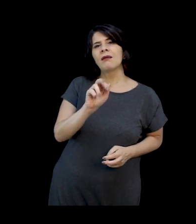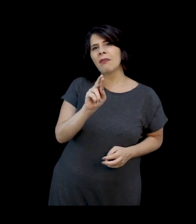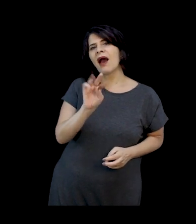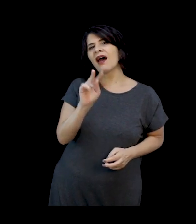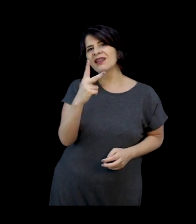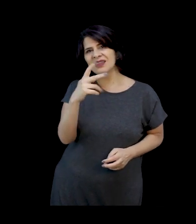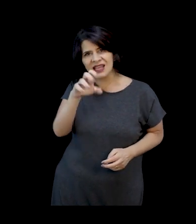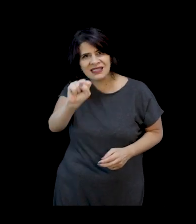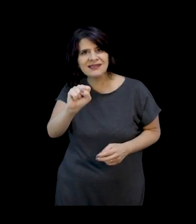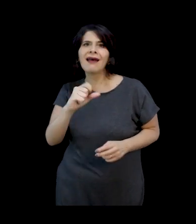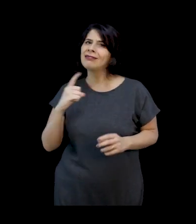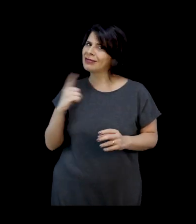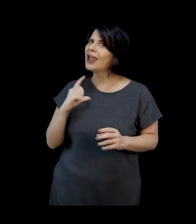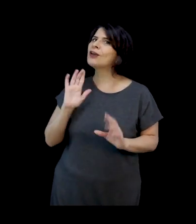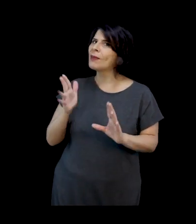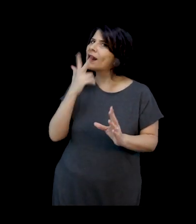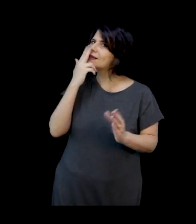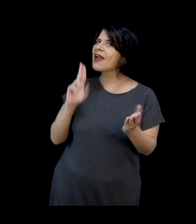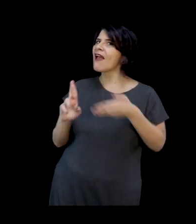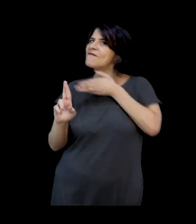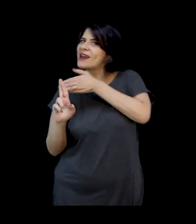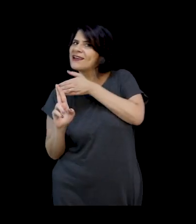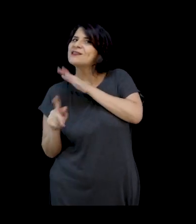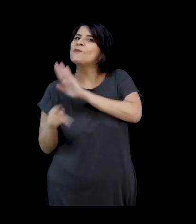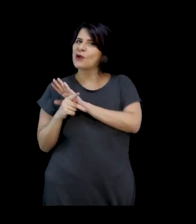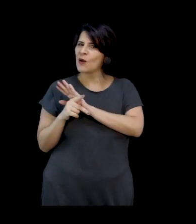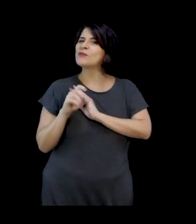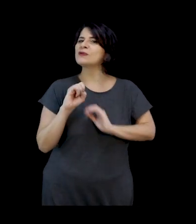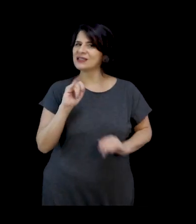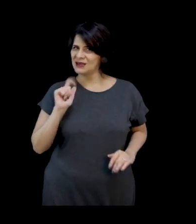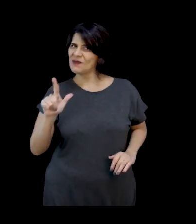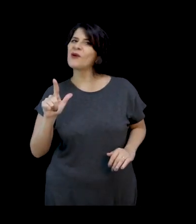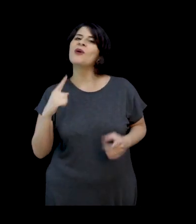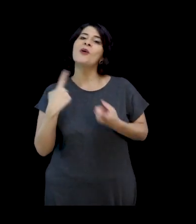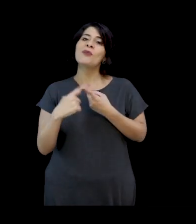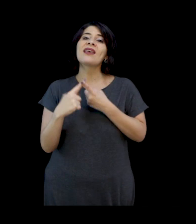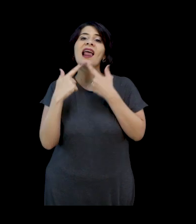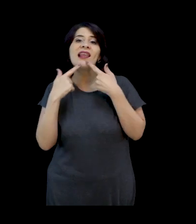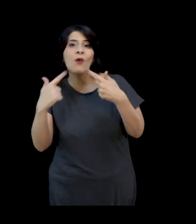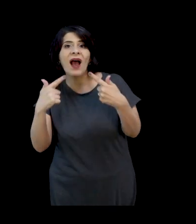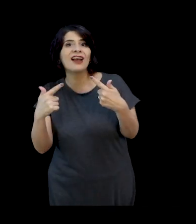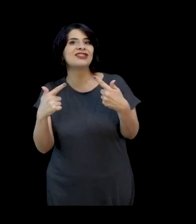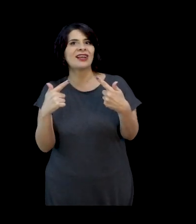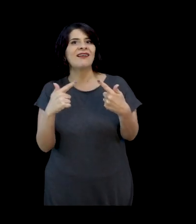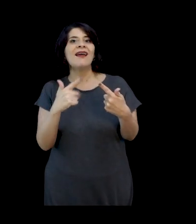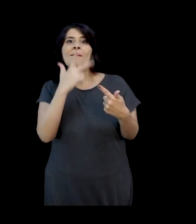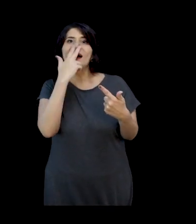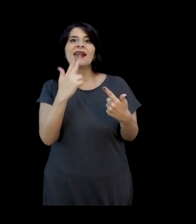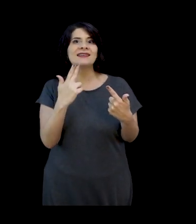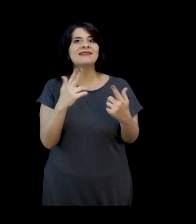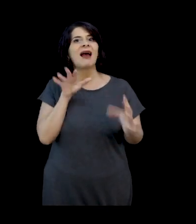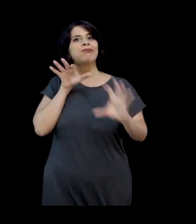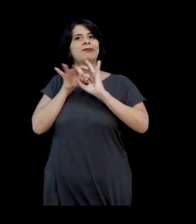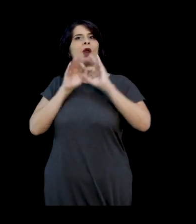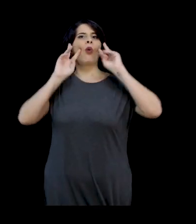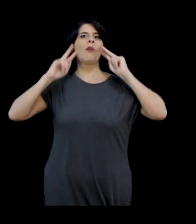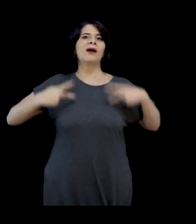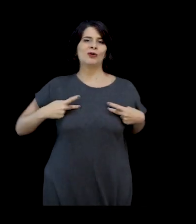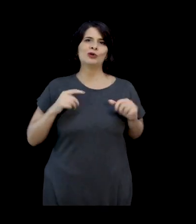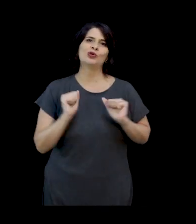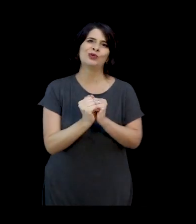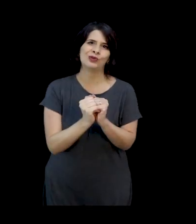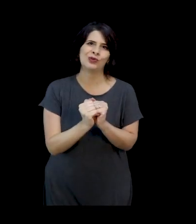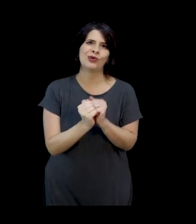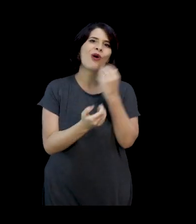do Zimmel no Barthes, em que ele fala que a linguagem obriga a falar, né? Isso está presente na maneira como o Zimmel fala de como